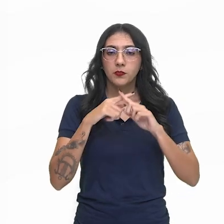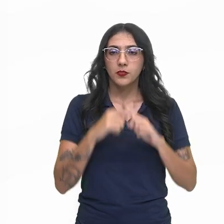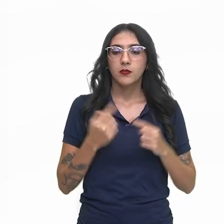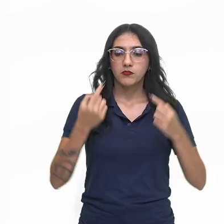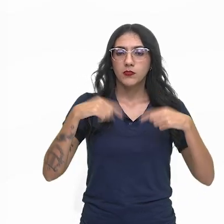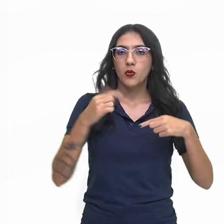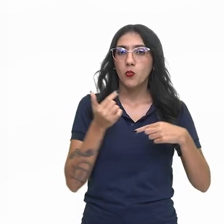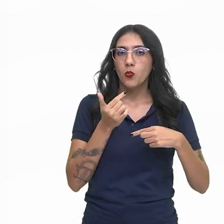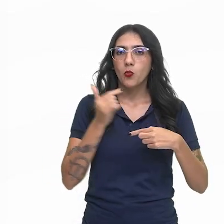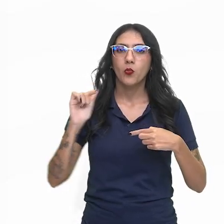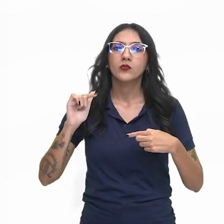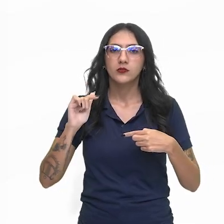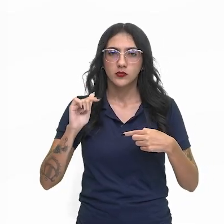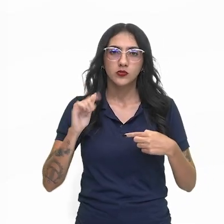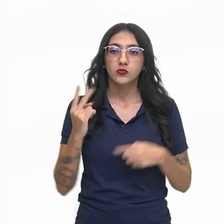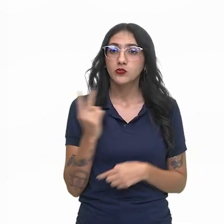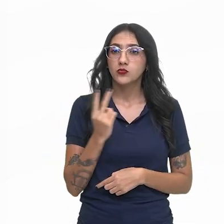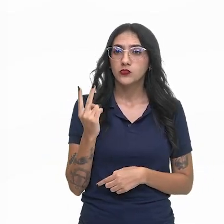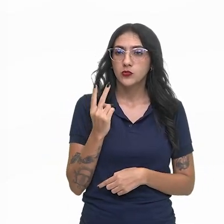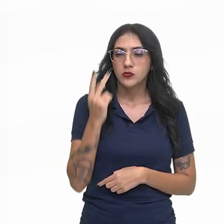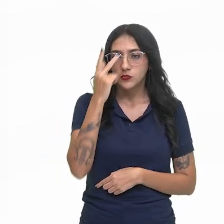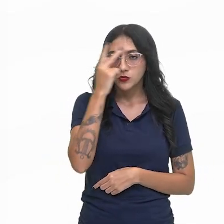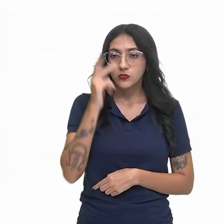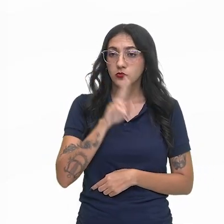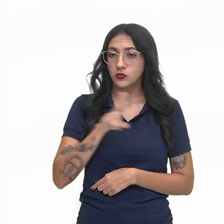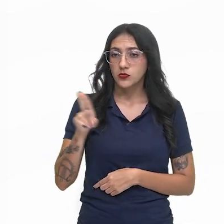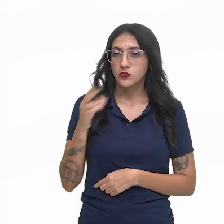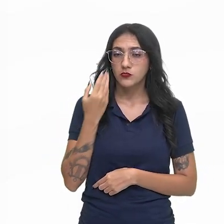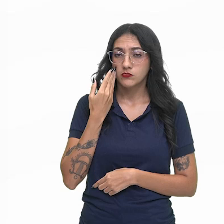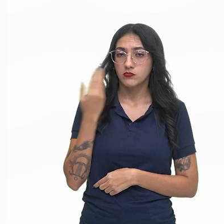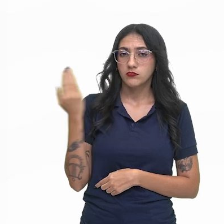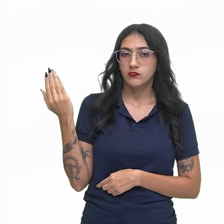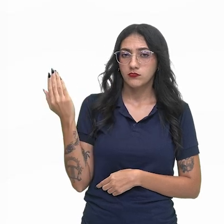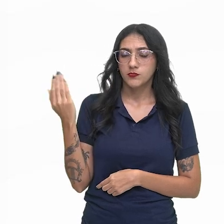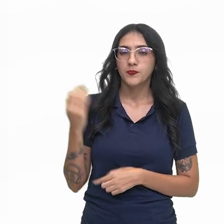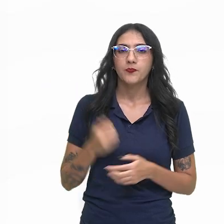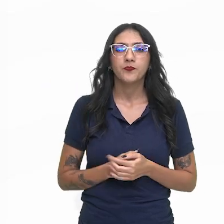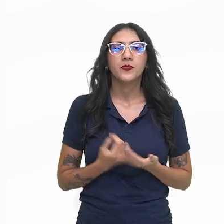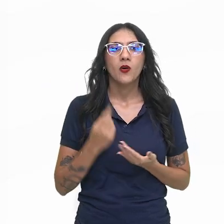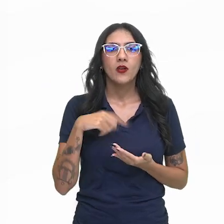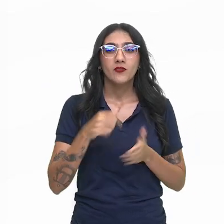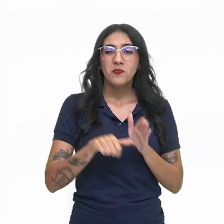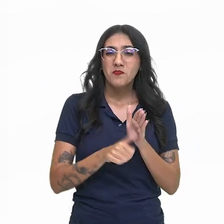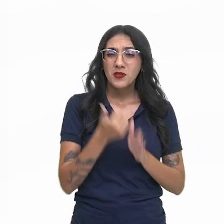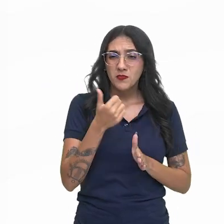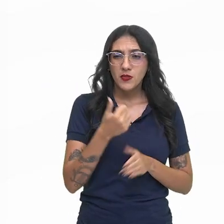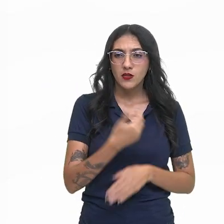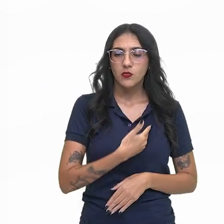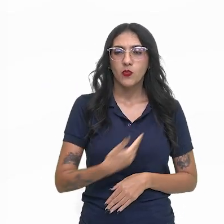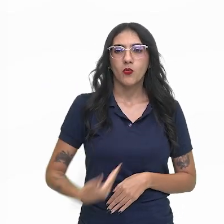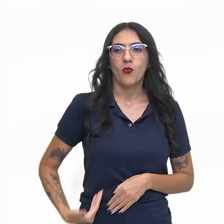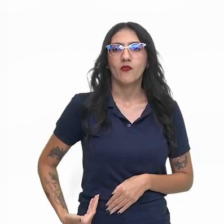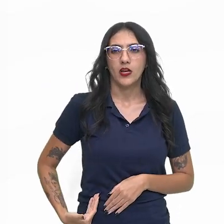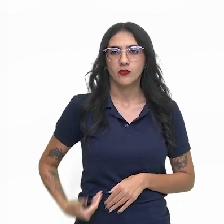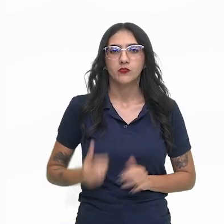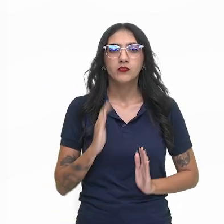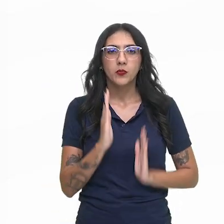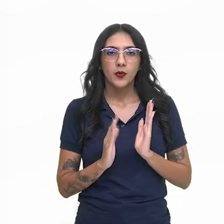Távola e Eurico Gaspar Dutra. Foi o primeiro governo da ditadura militar, que vai ocorrer